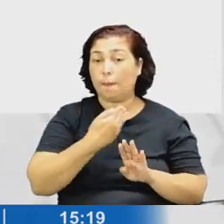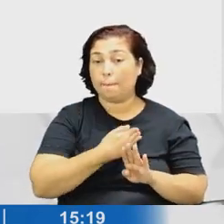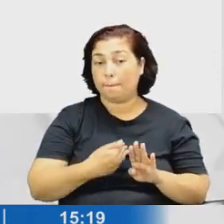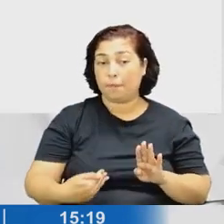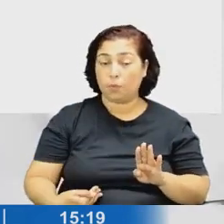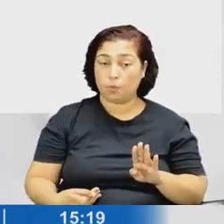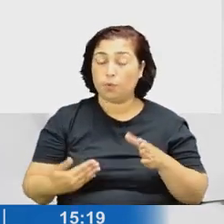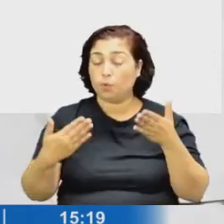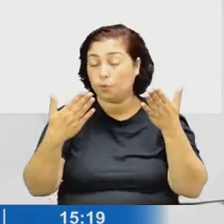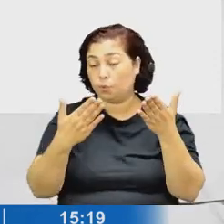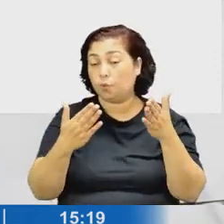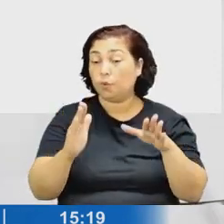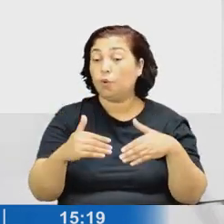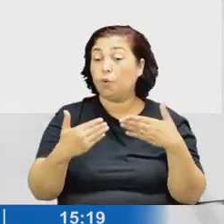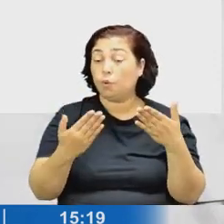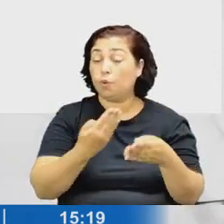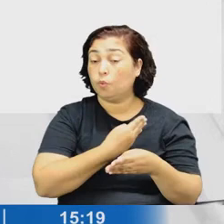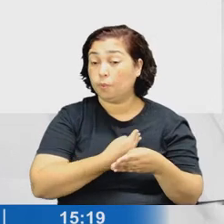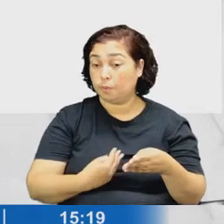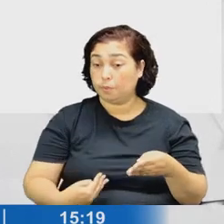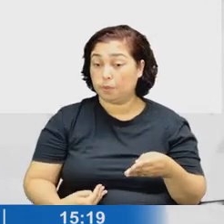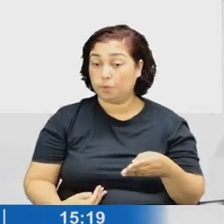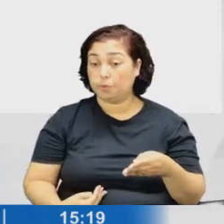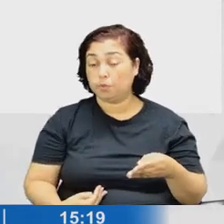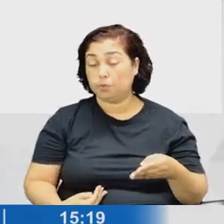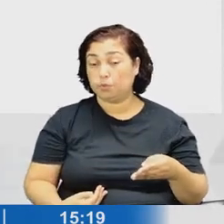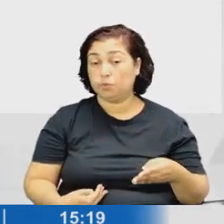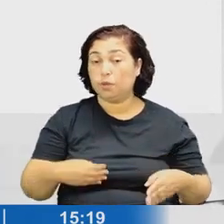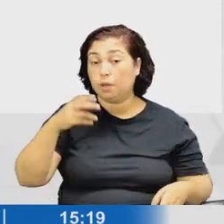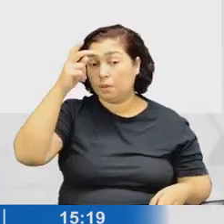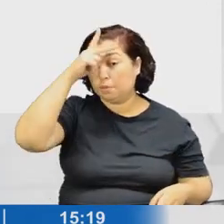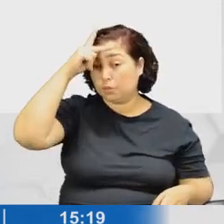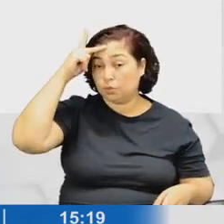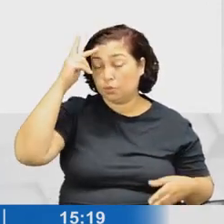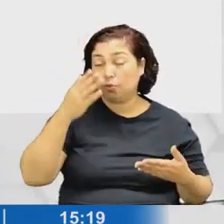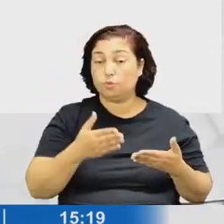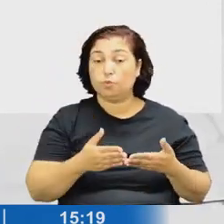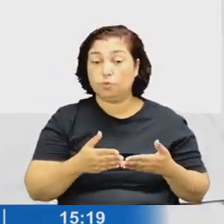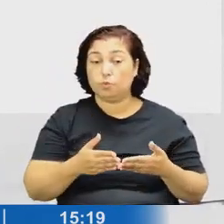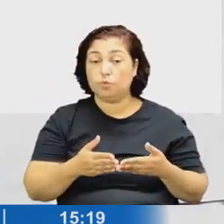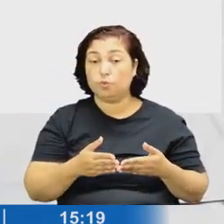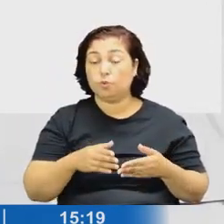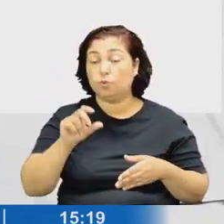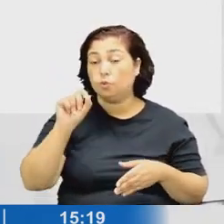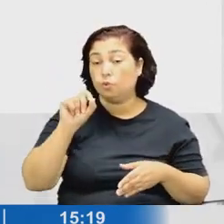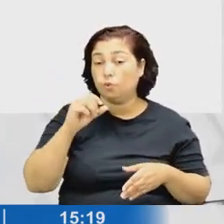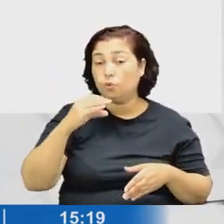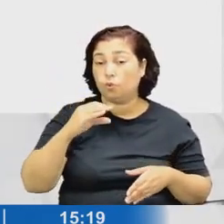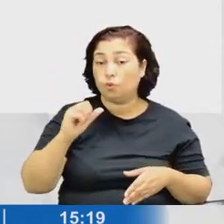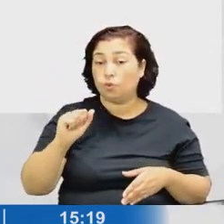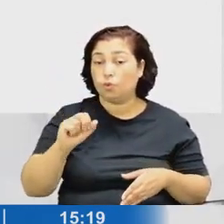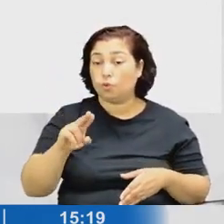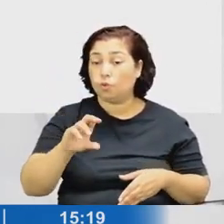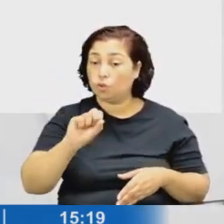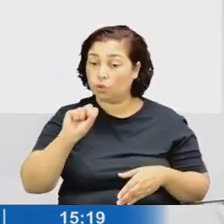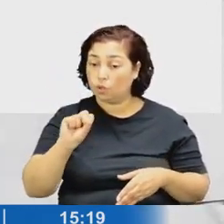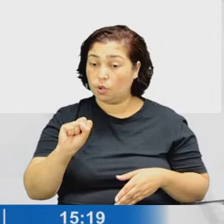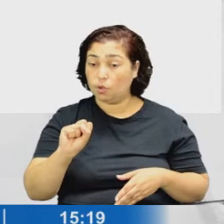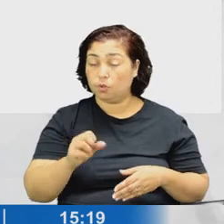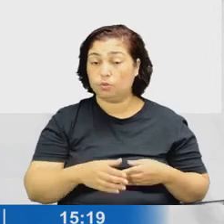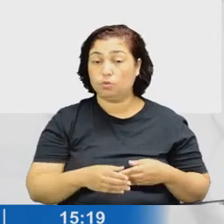né Qual é o seu público tem clareza disso ou públicos causa Quais são as causas principais obviamente sem conexão com esse público